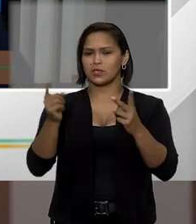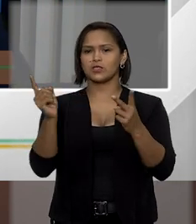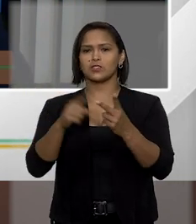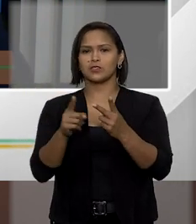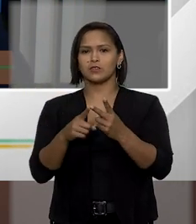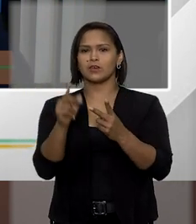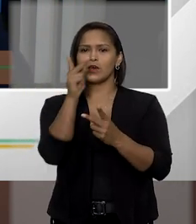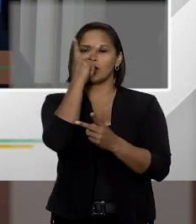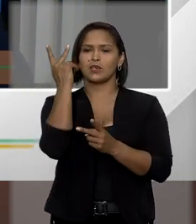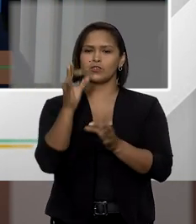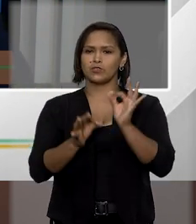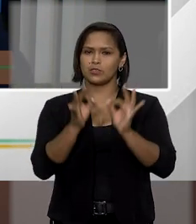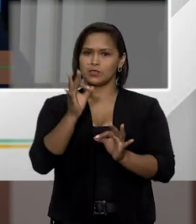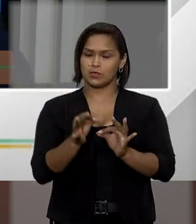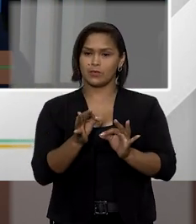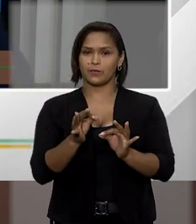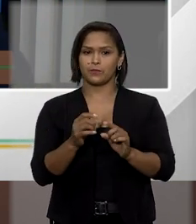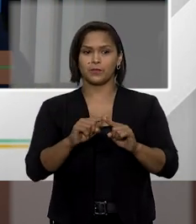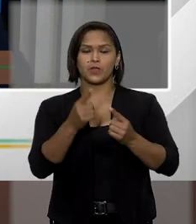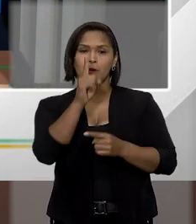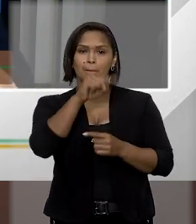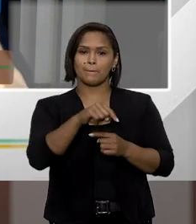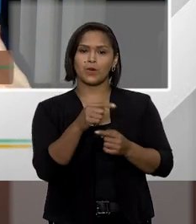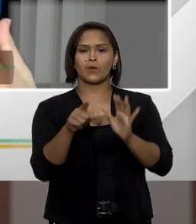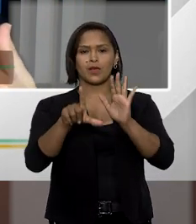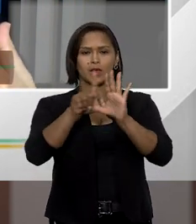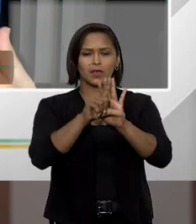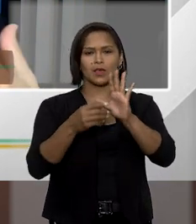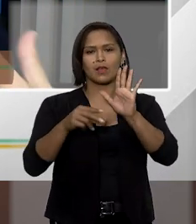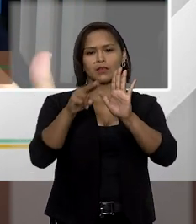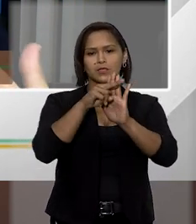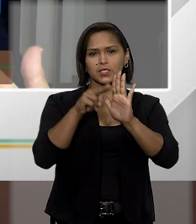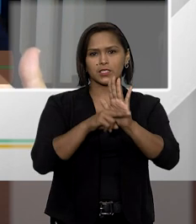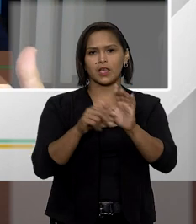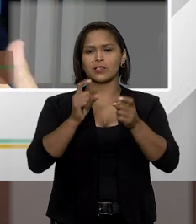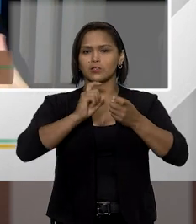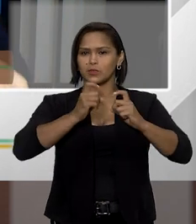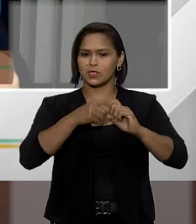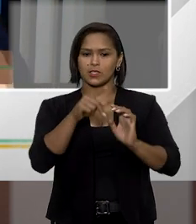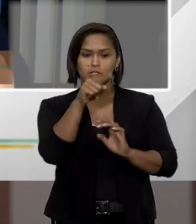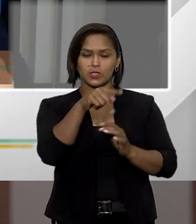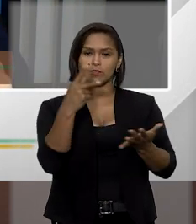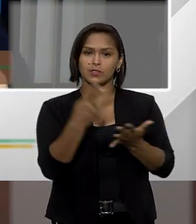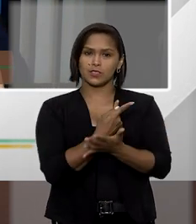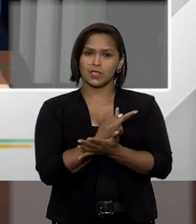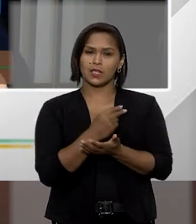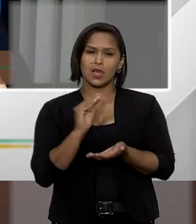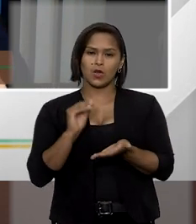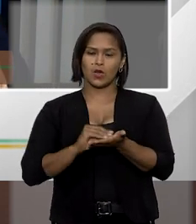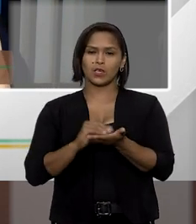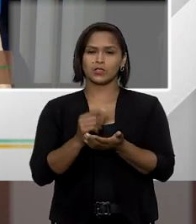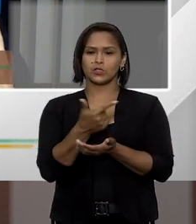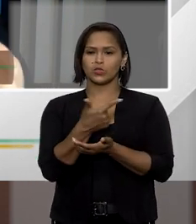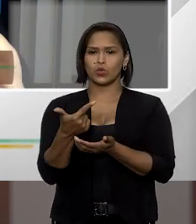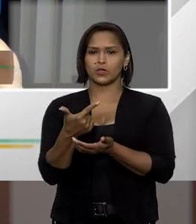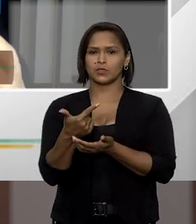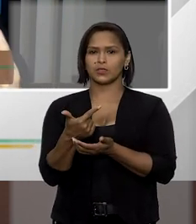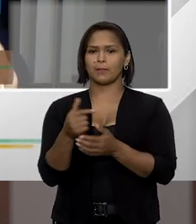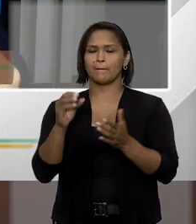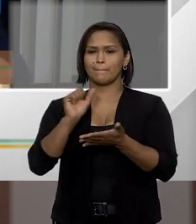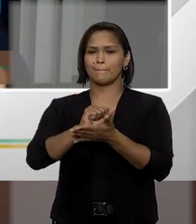administrativa e a esfera judicial. Bom, aquelas sanções aplicadas pela esfera administrativa são restritas a duas espécies,